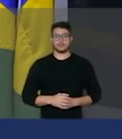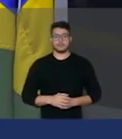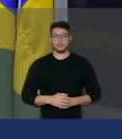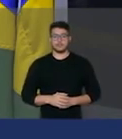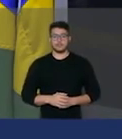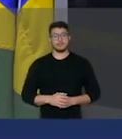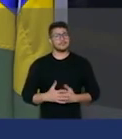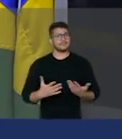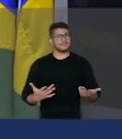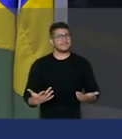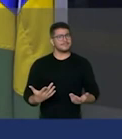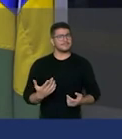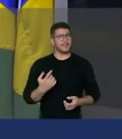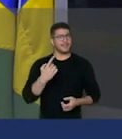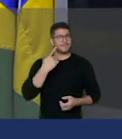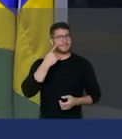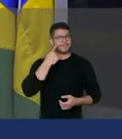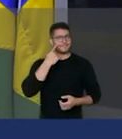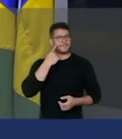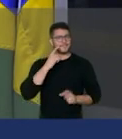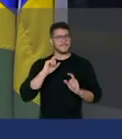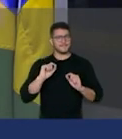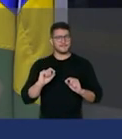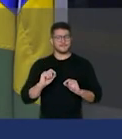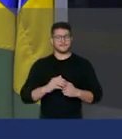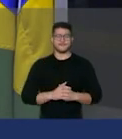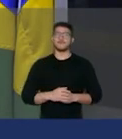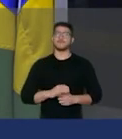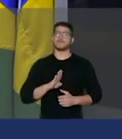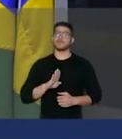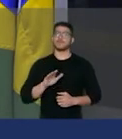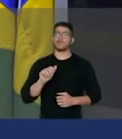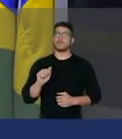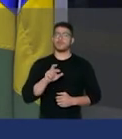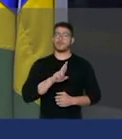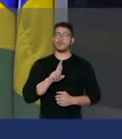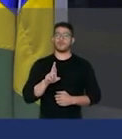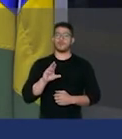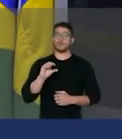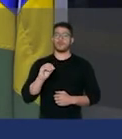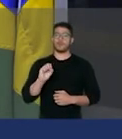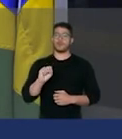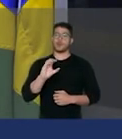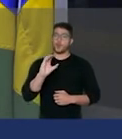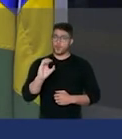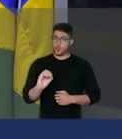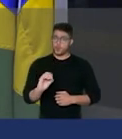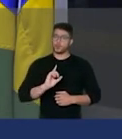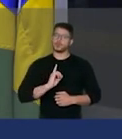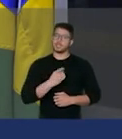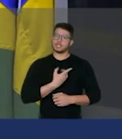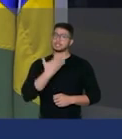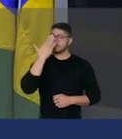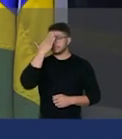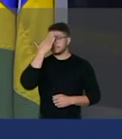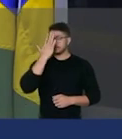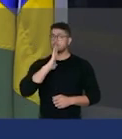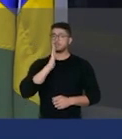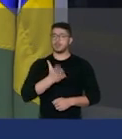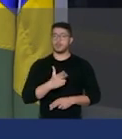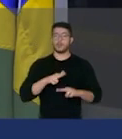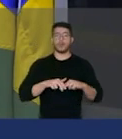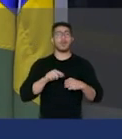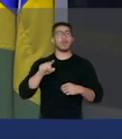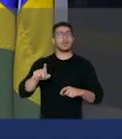Vejam Só Barroso esse que todos nós conhecemos por ter sido o advogado do terrorista